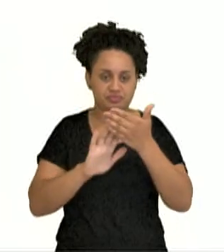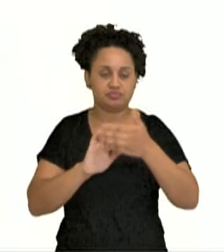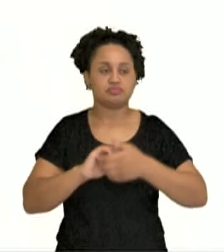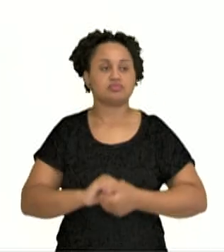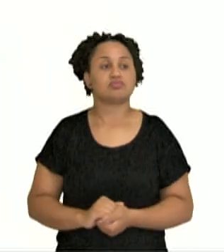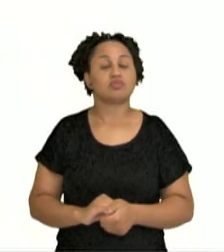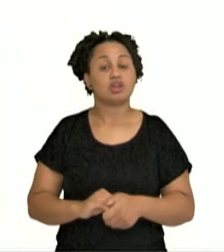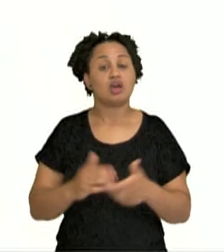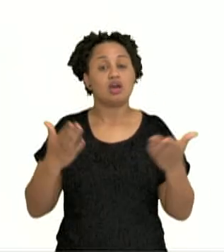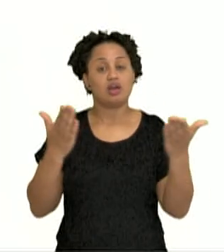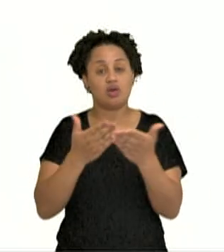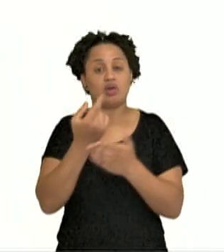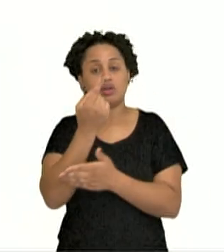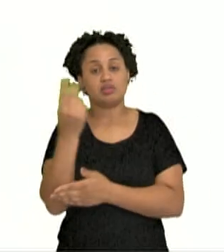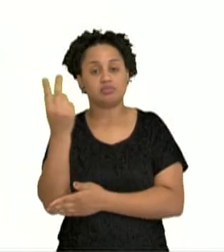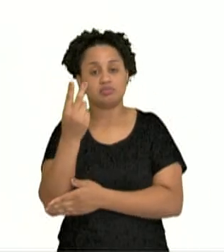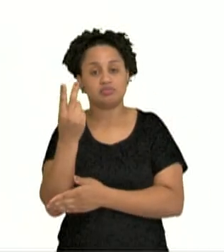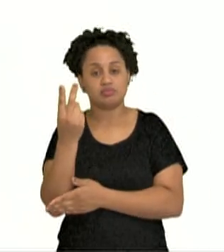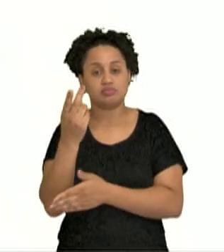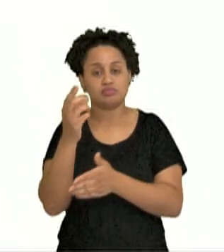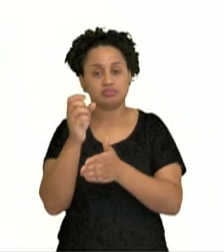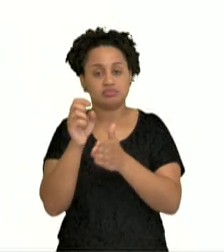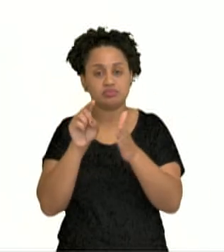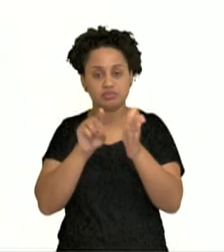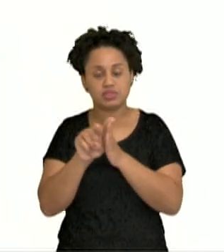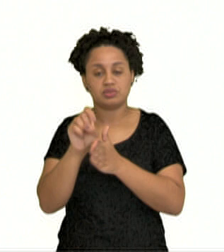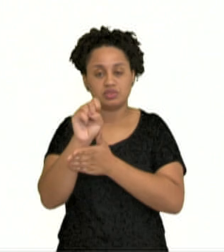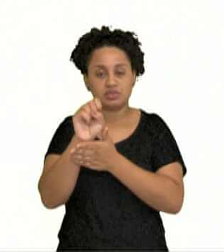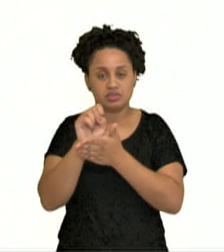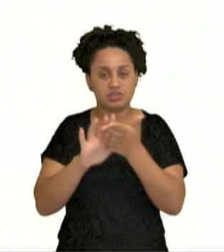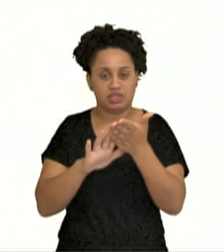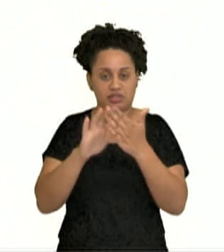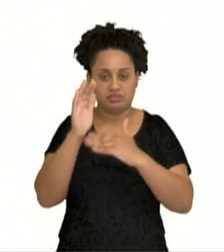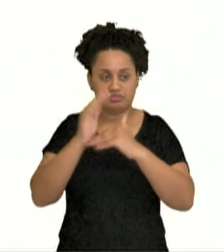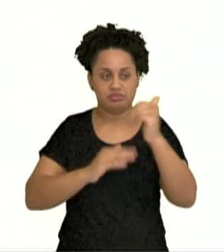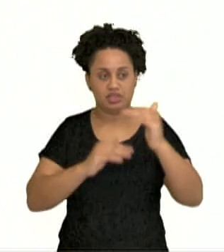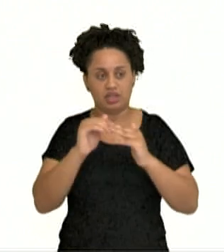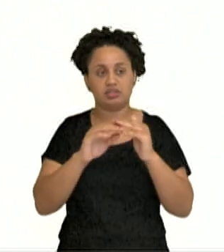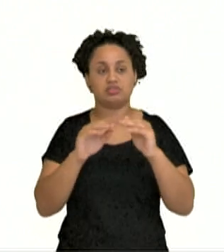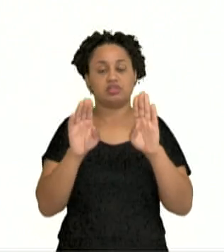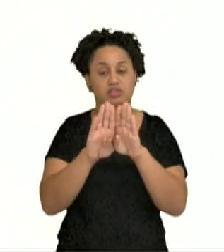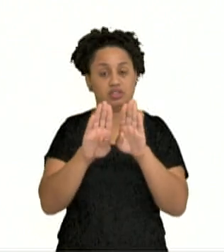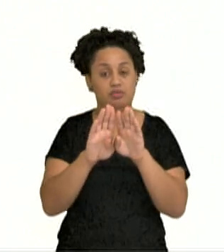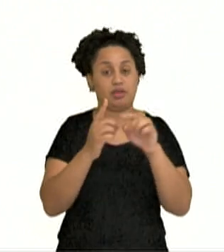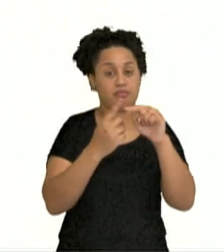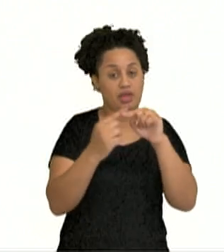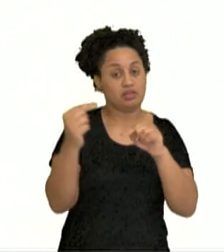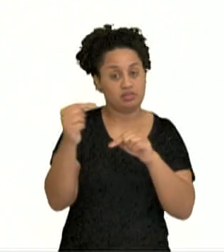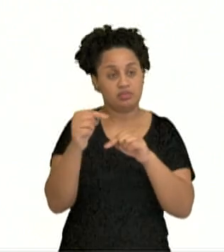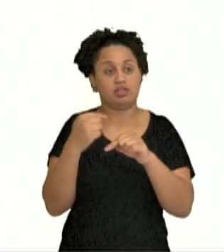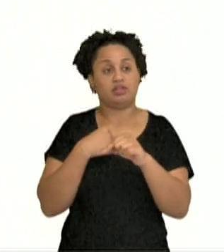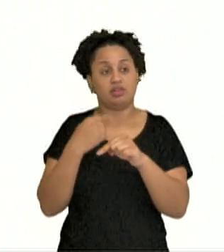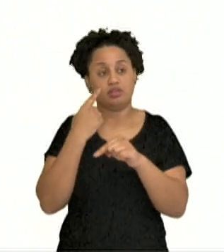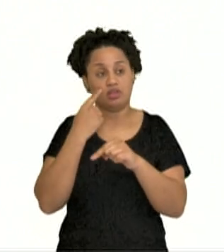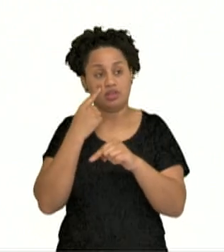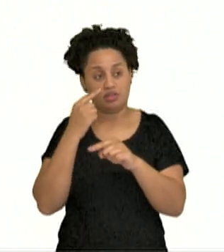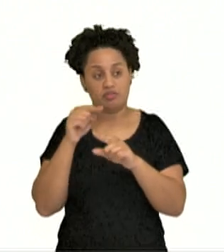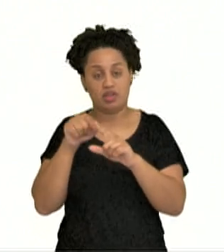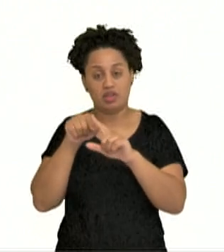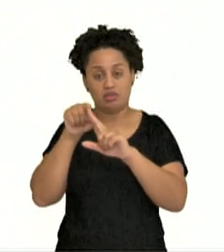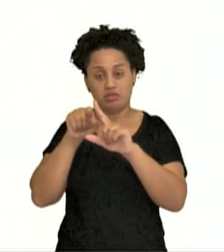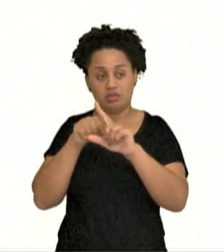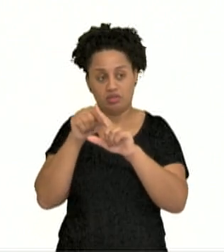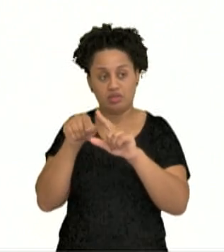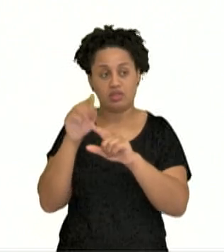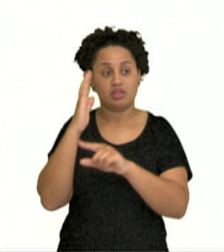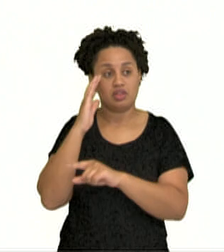para vocês uma questão que também envolve a análise de sinais, tá? Determine o alfa lá, sabendo que o seno